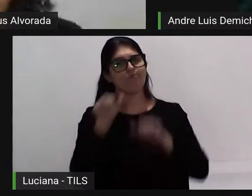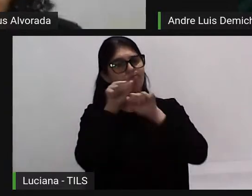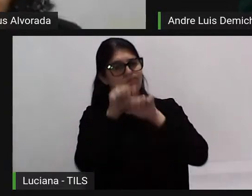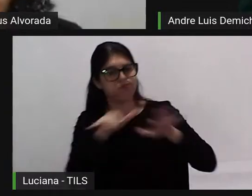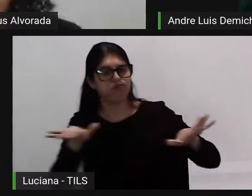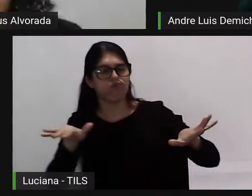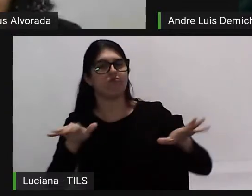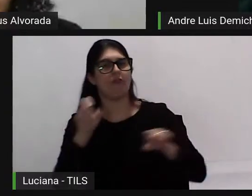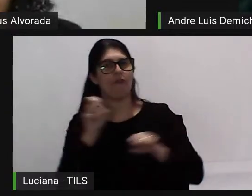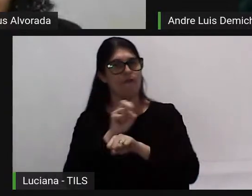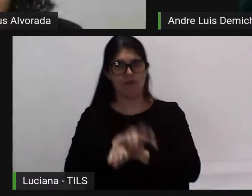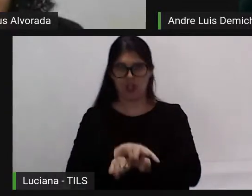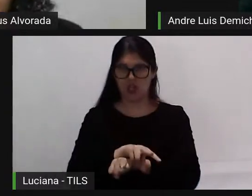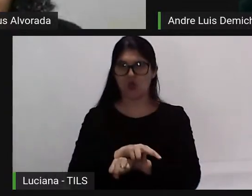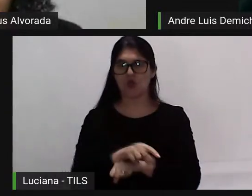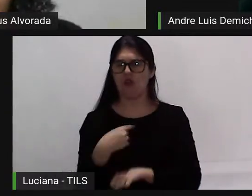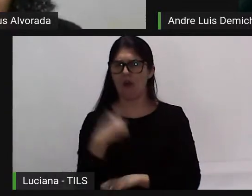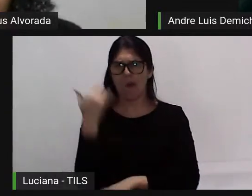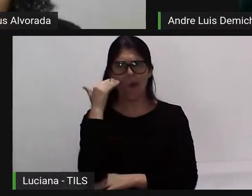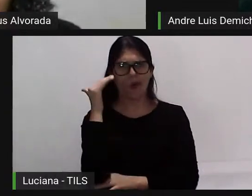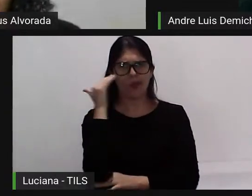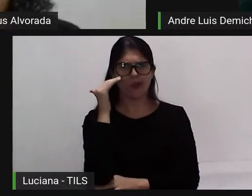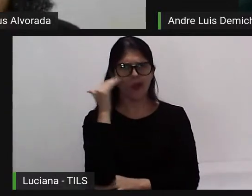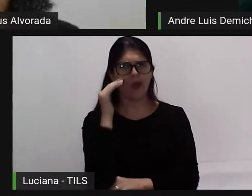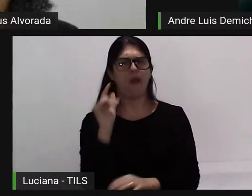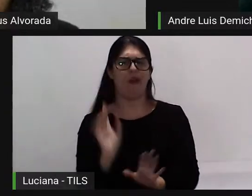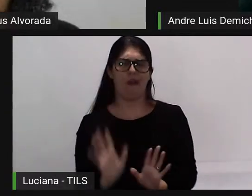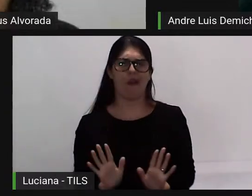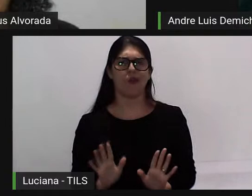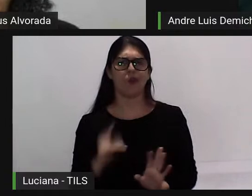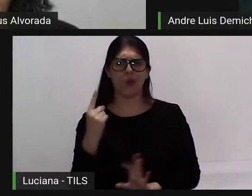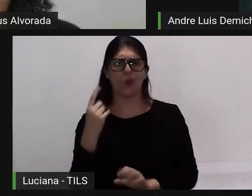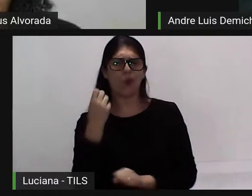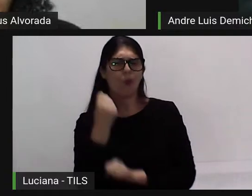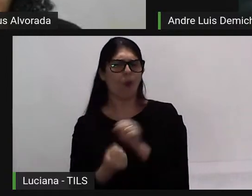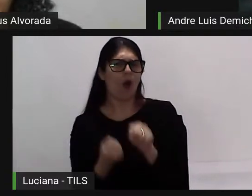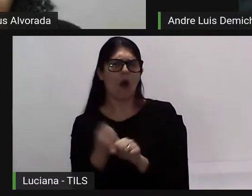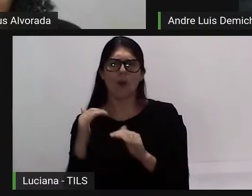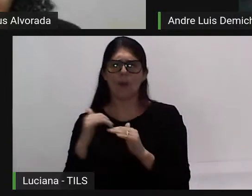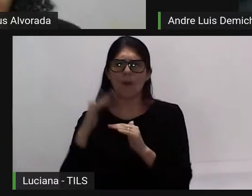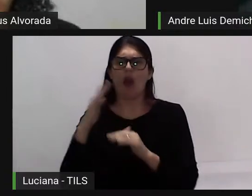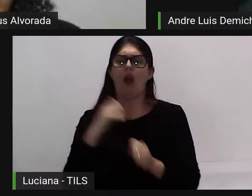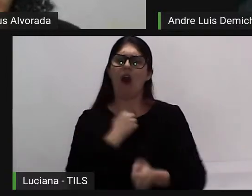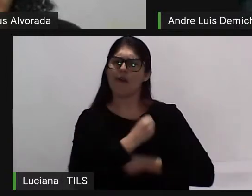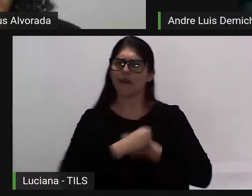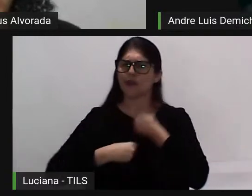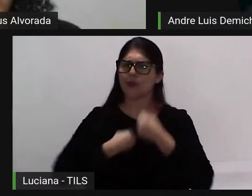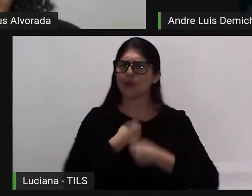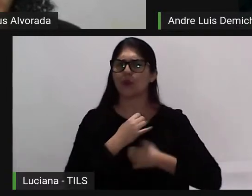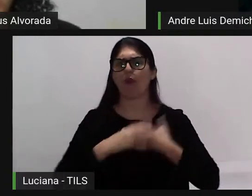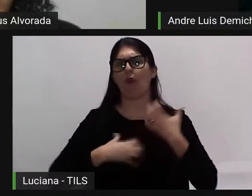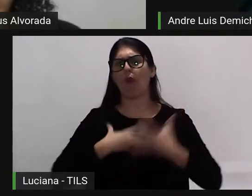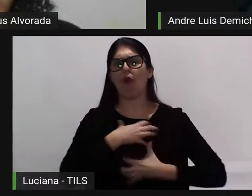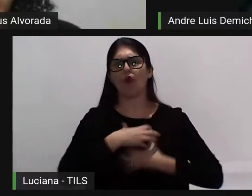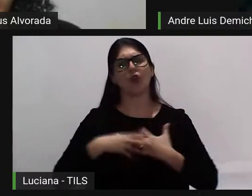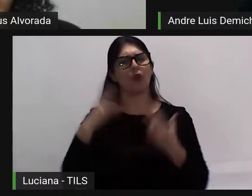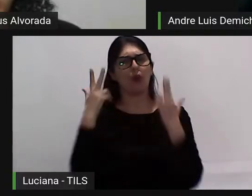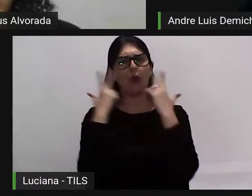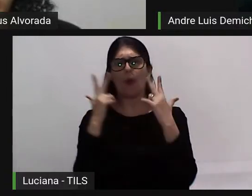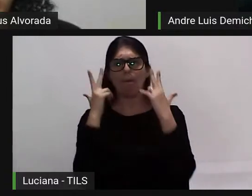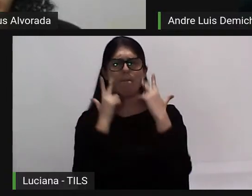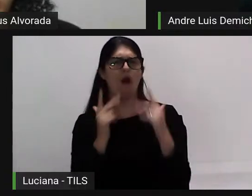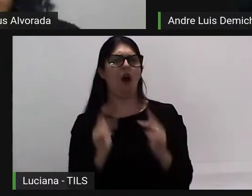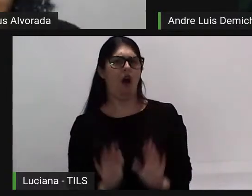entendo, essa é um ano e pouco, e isso nos causa angústia, tá? Nós tivemos agora o